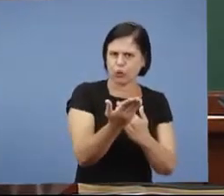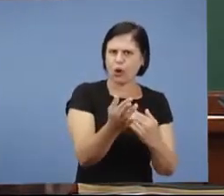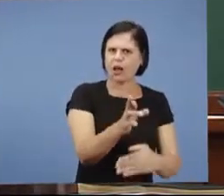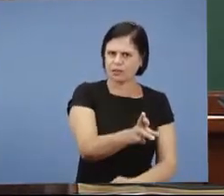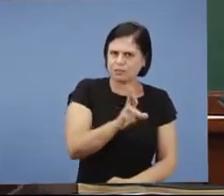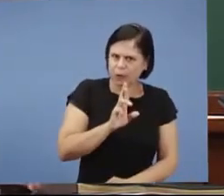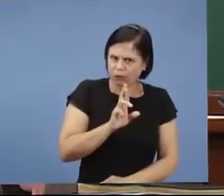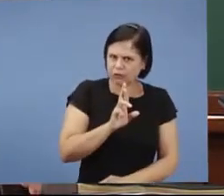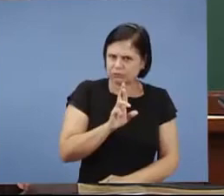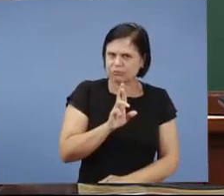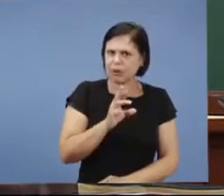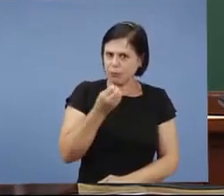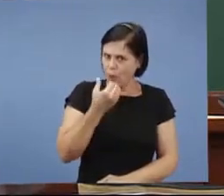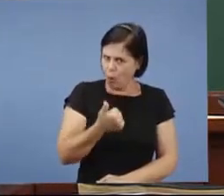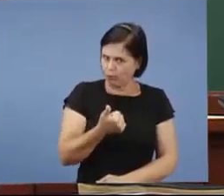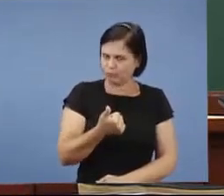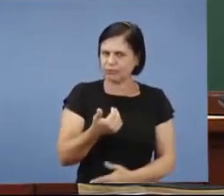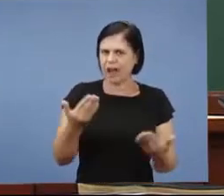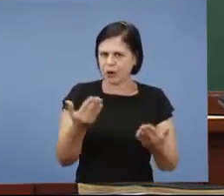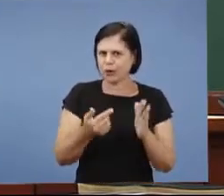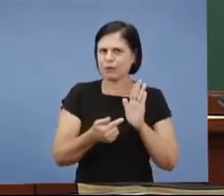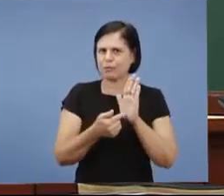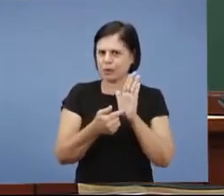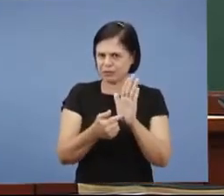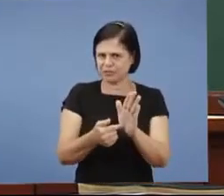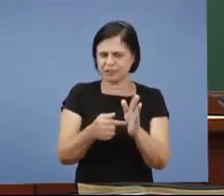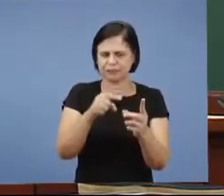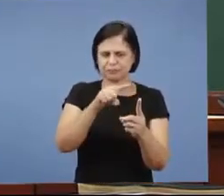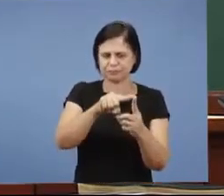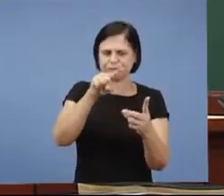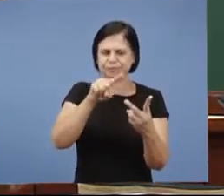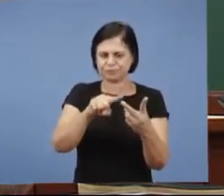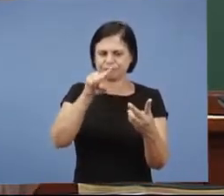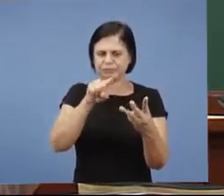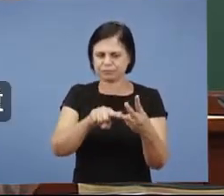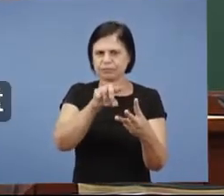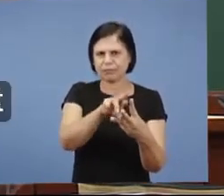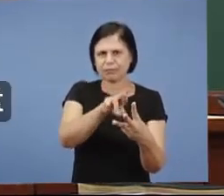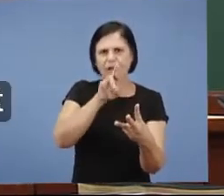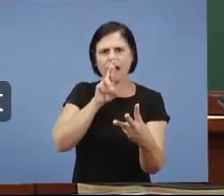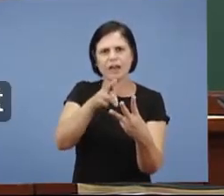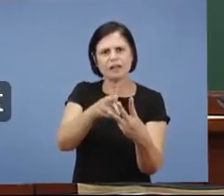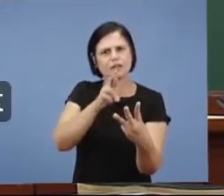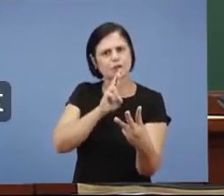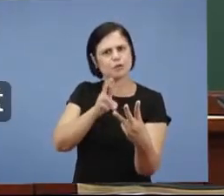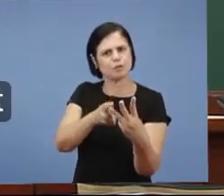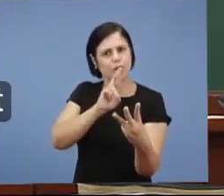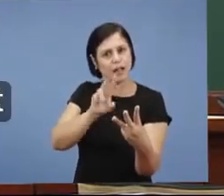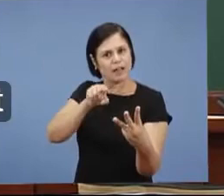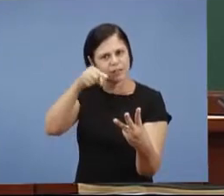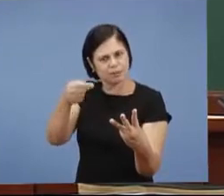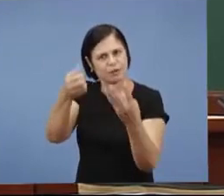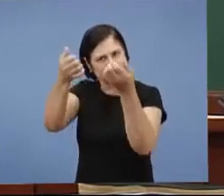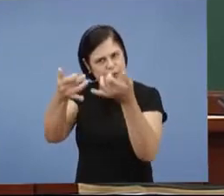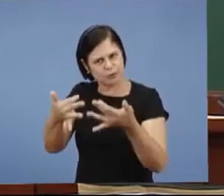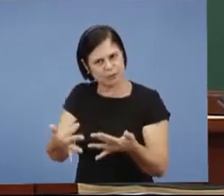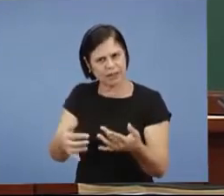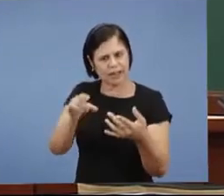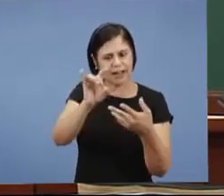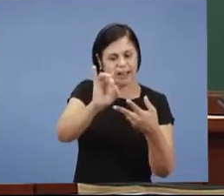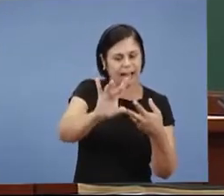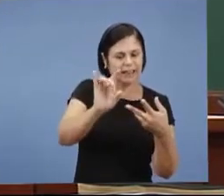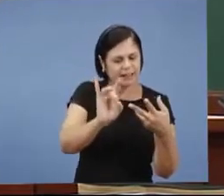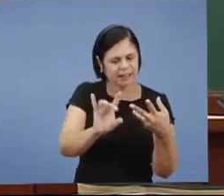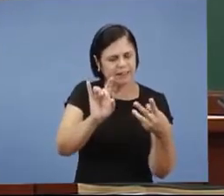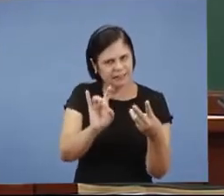boas. E nós vamos passar aqui para os irmãos, portanto, as três respostas e logo em seguida nós teremos um comentário sobre cada uma